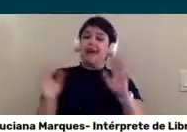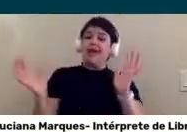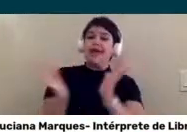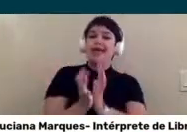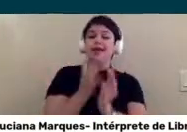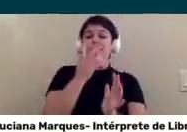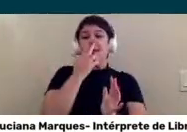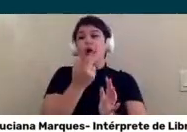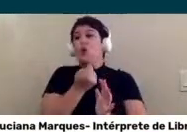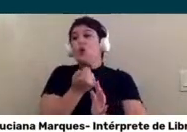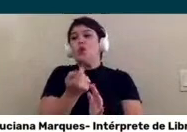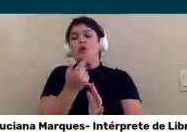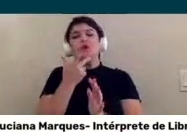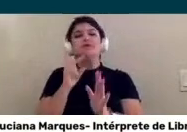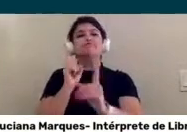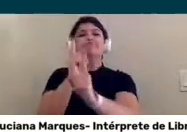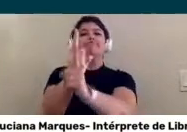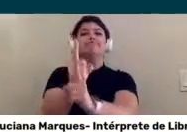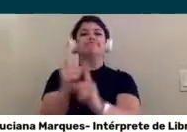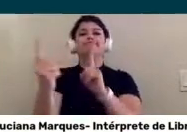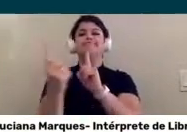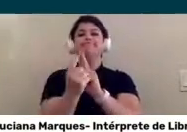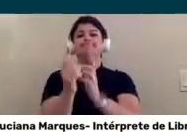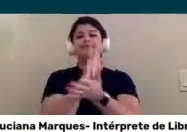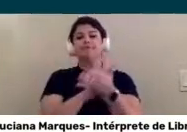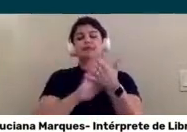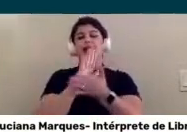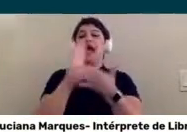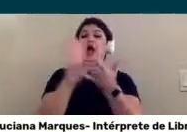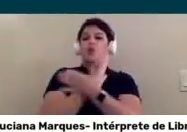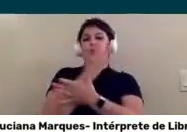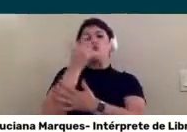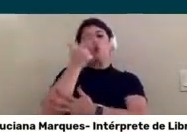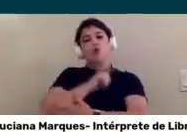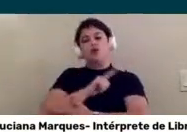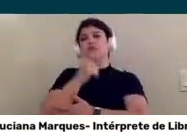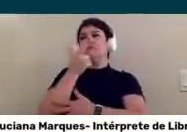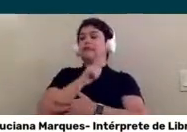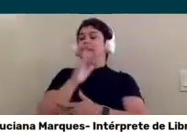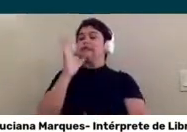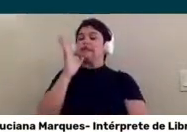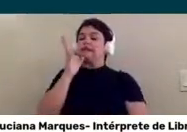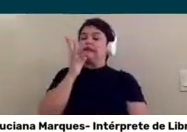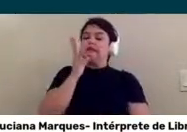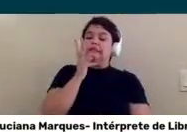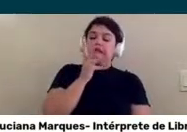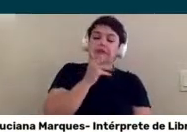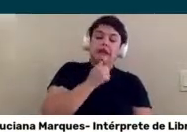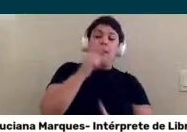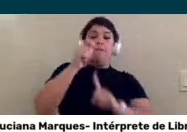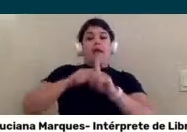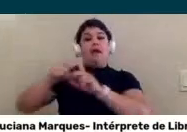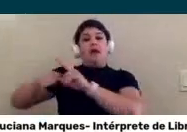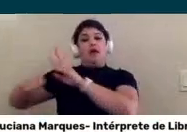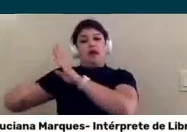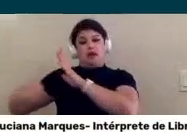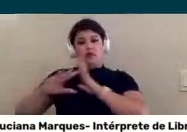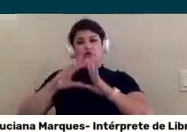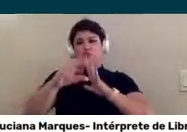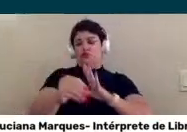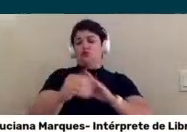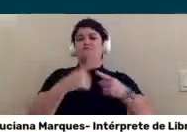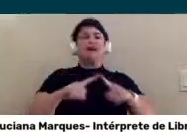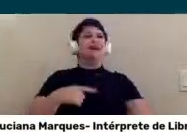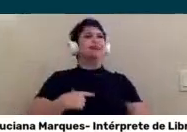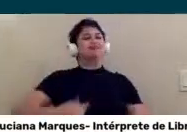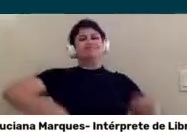ser atendidas. As que conseguiam reclamavam aí que levava meses para ter uma solução construída. E era muito frustrante essa